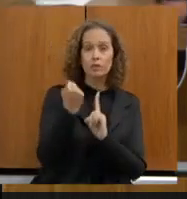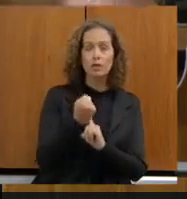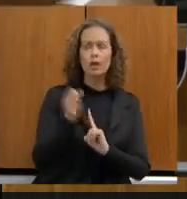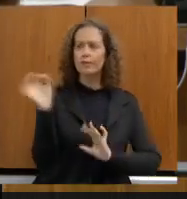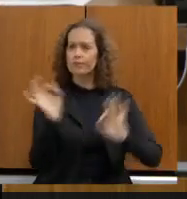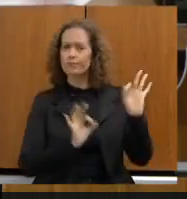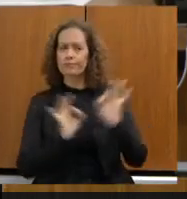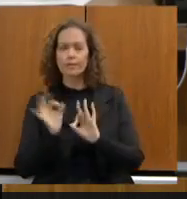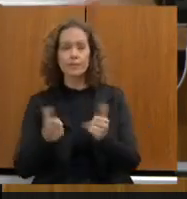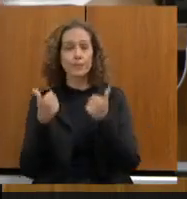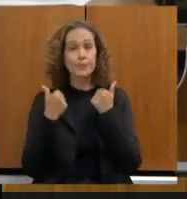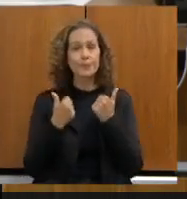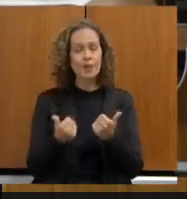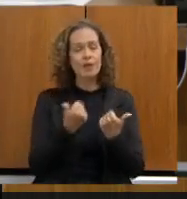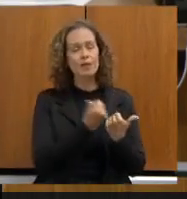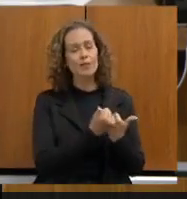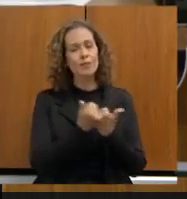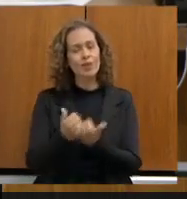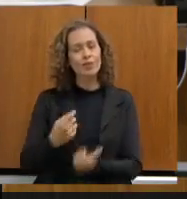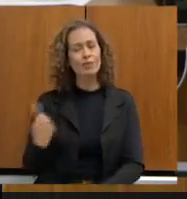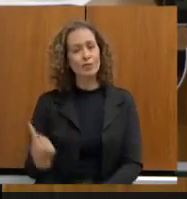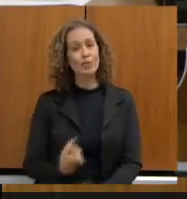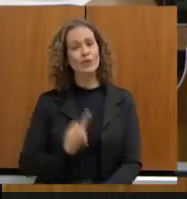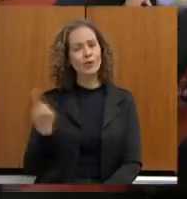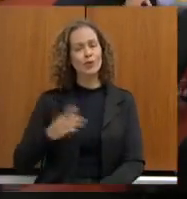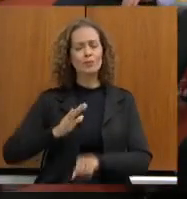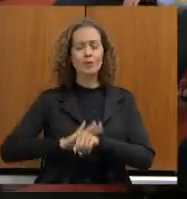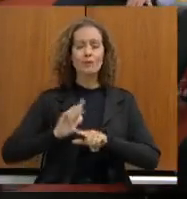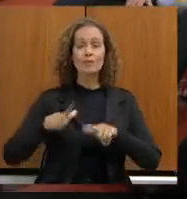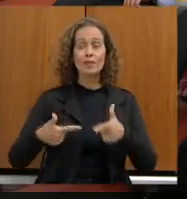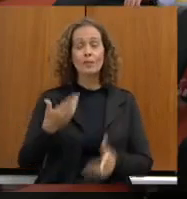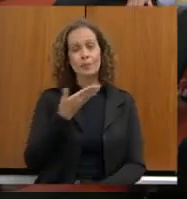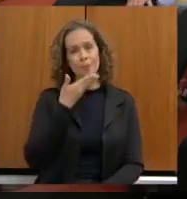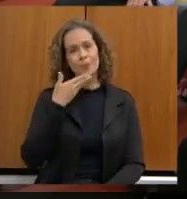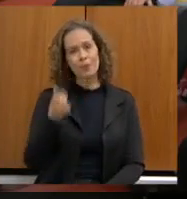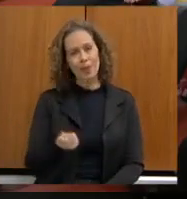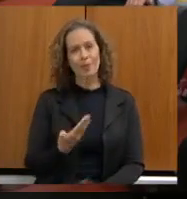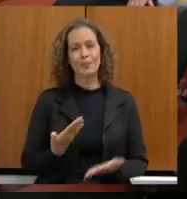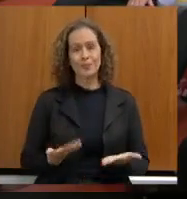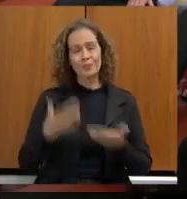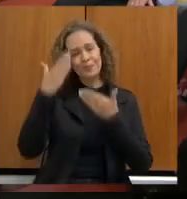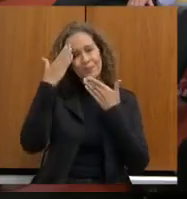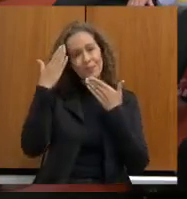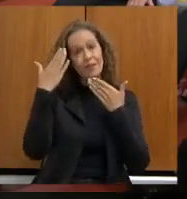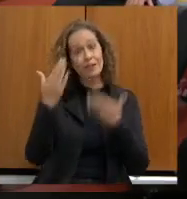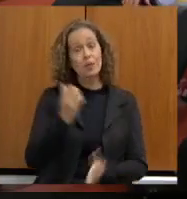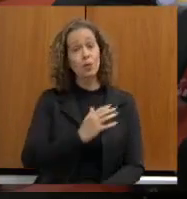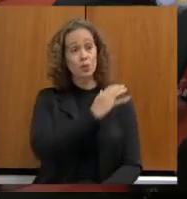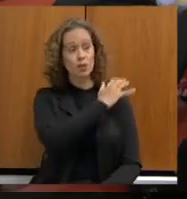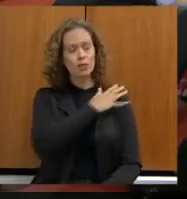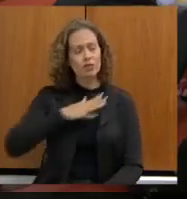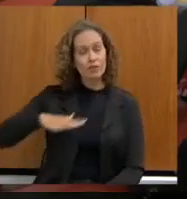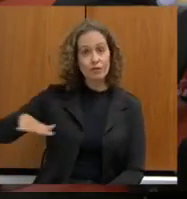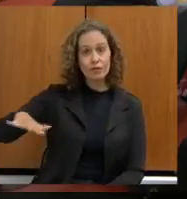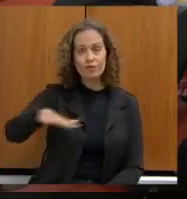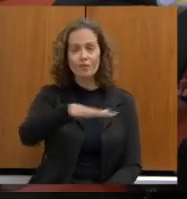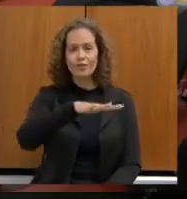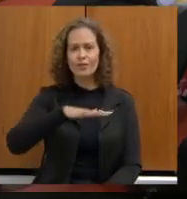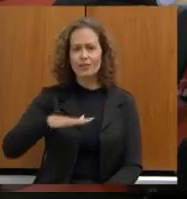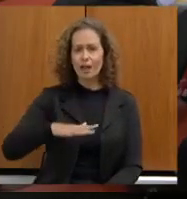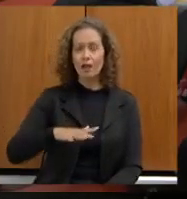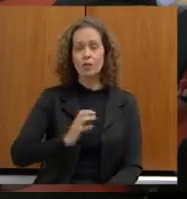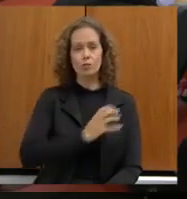apoiando para a gente poder fazer mais e melhor muito obrigado Senhor agradecemos ao comandante-geral da Polícia Militar o Coronel